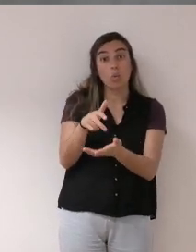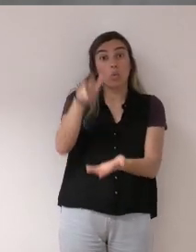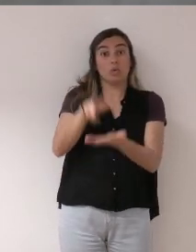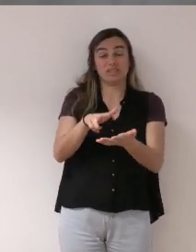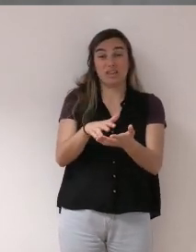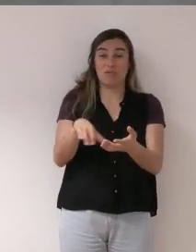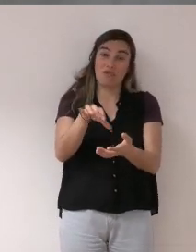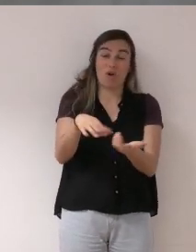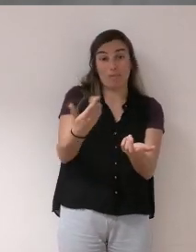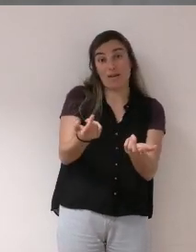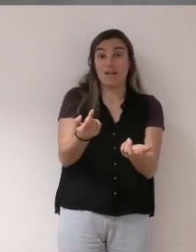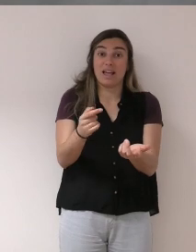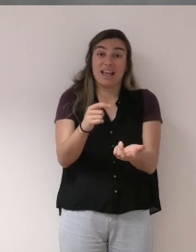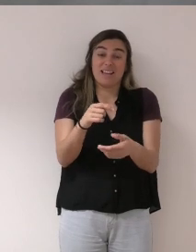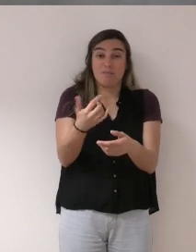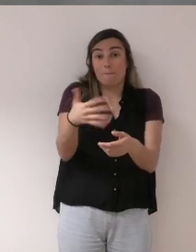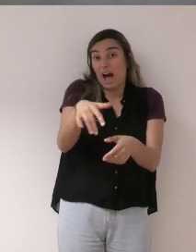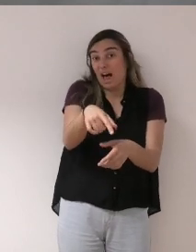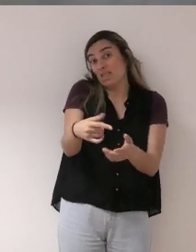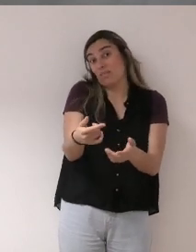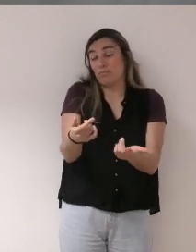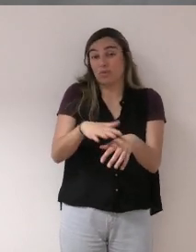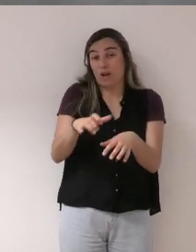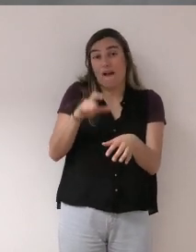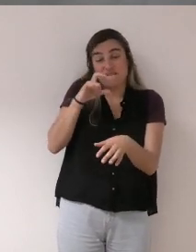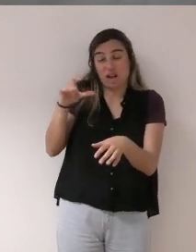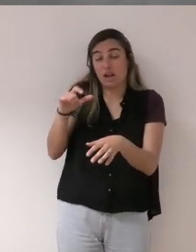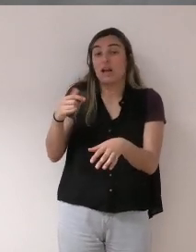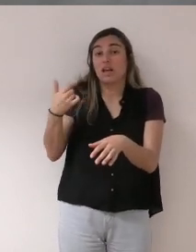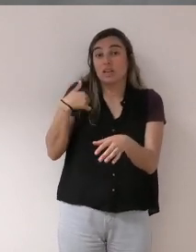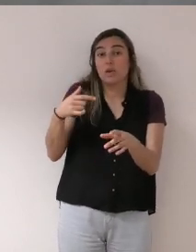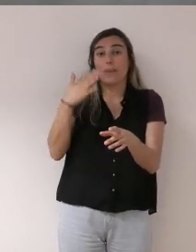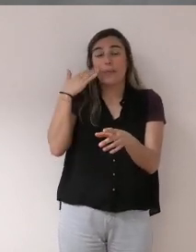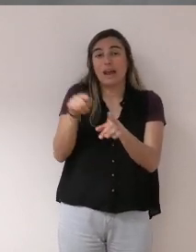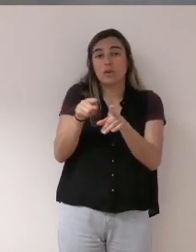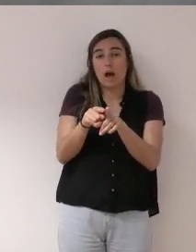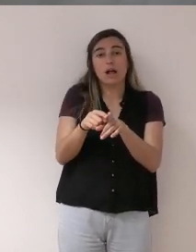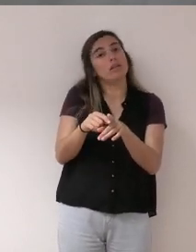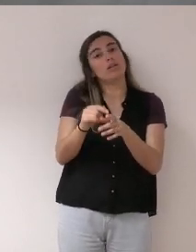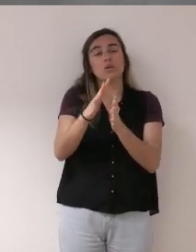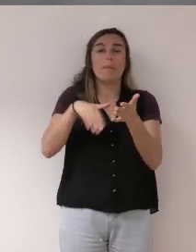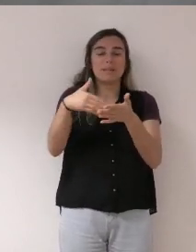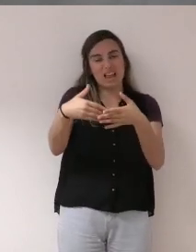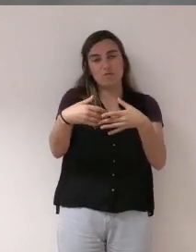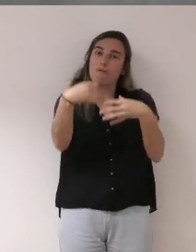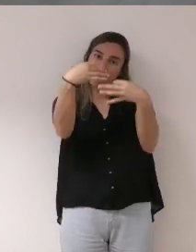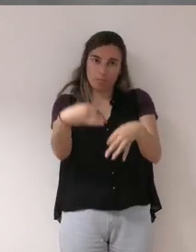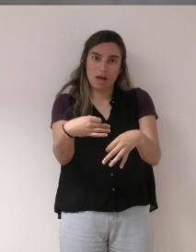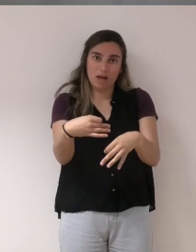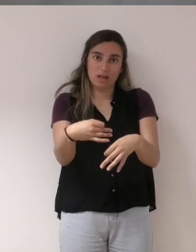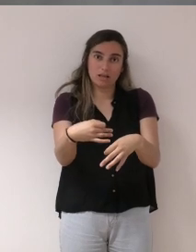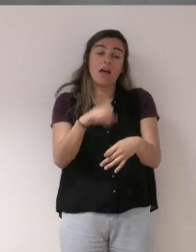errónea, que reduzindo ao mínimo no plano formal se potenciaria aquilo que era dito